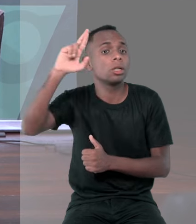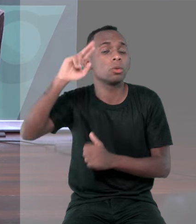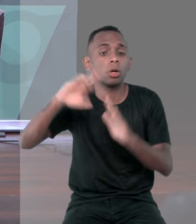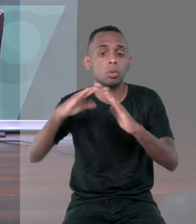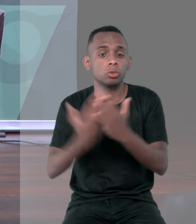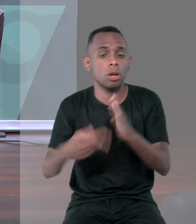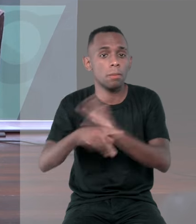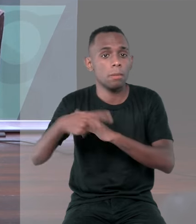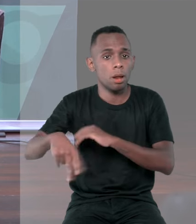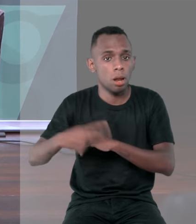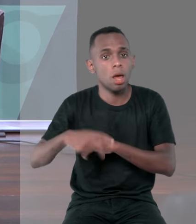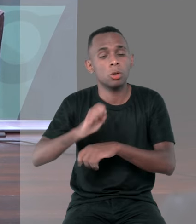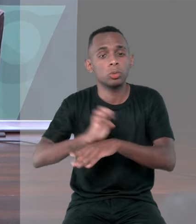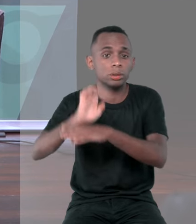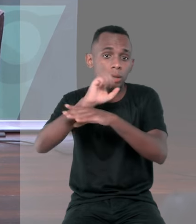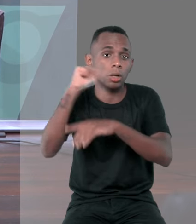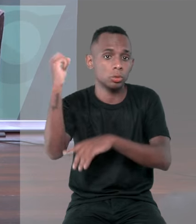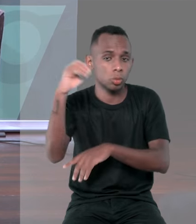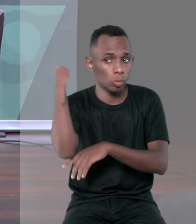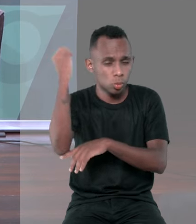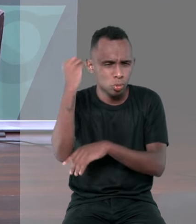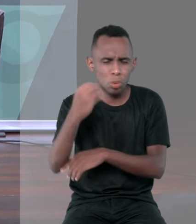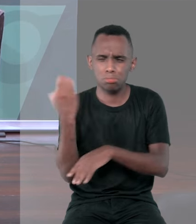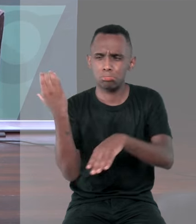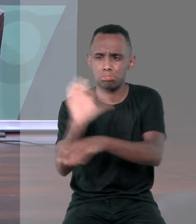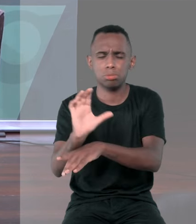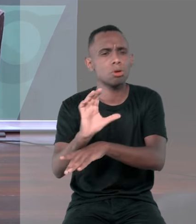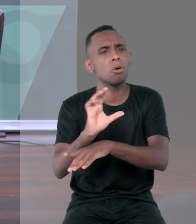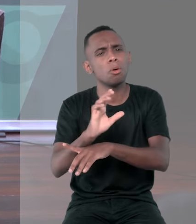Sul publicou um vídeo absurdo